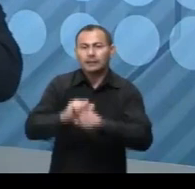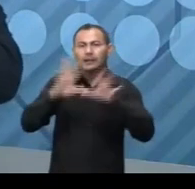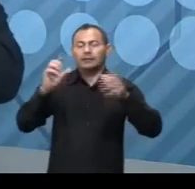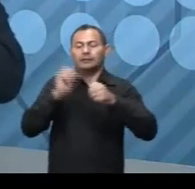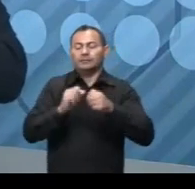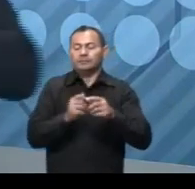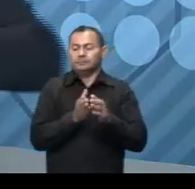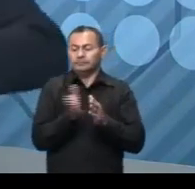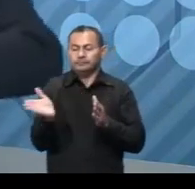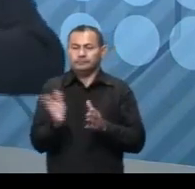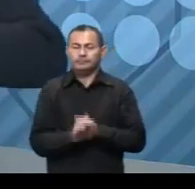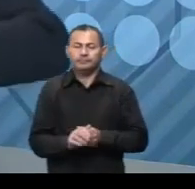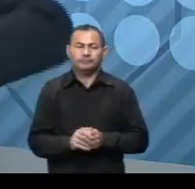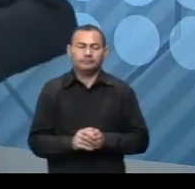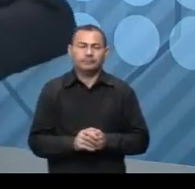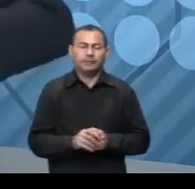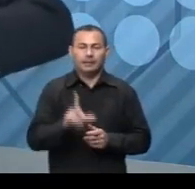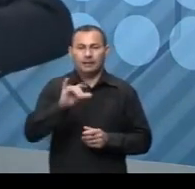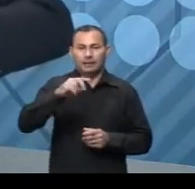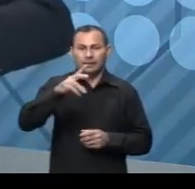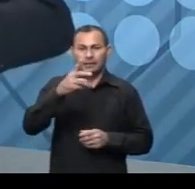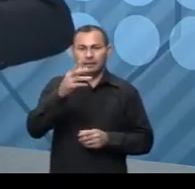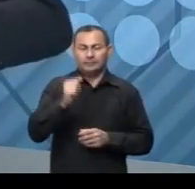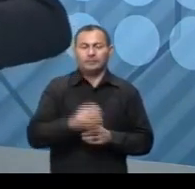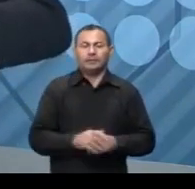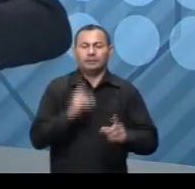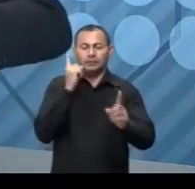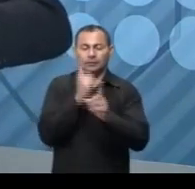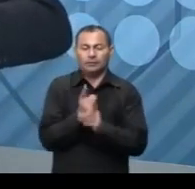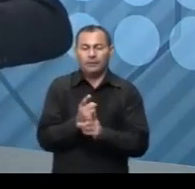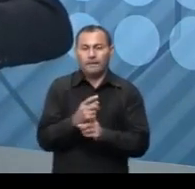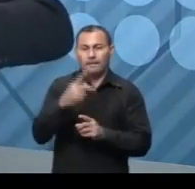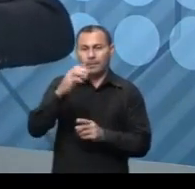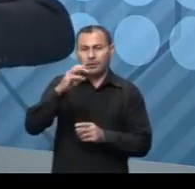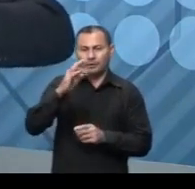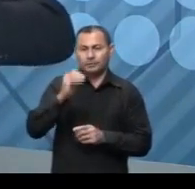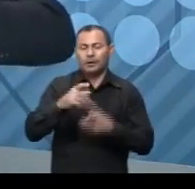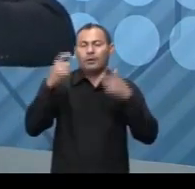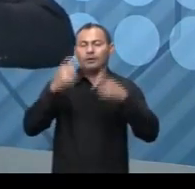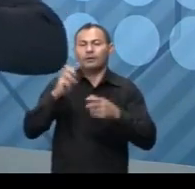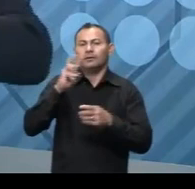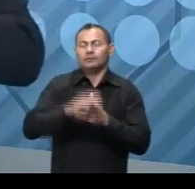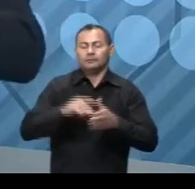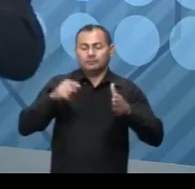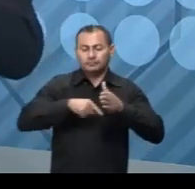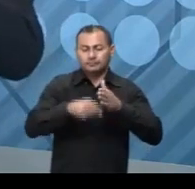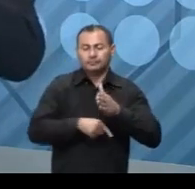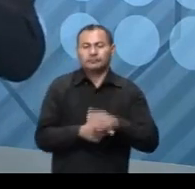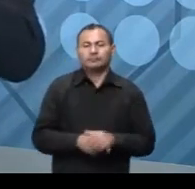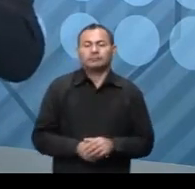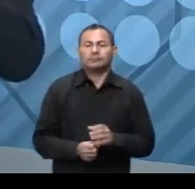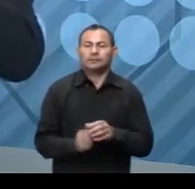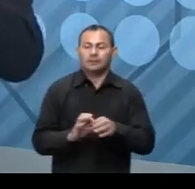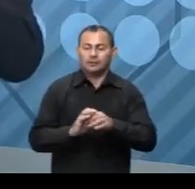fez o cruzamento das linhas, né? E achou aquele ponto onde vai a fundação,